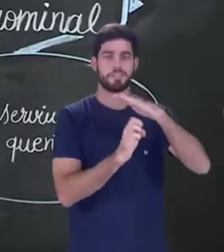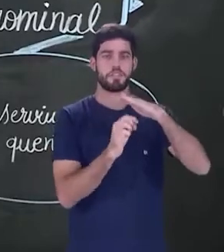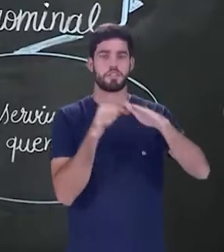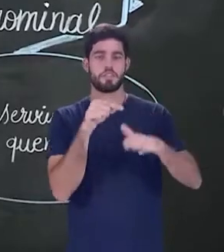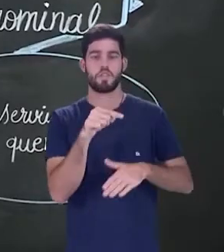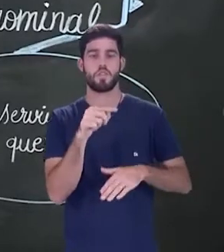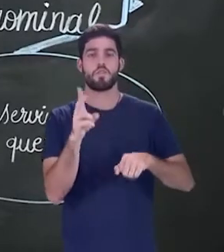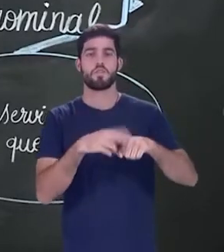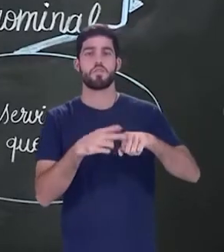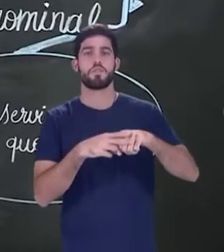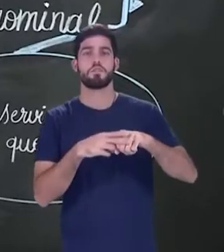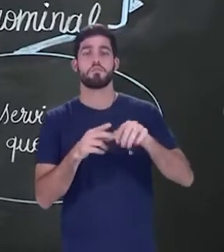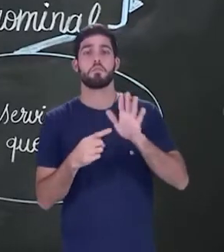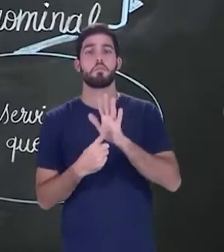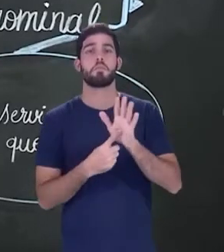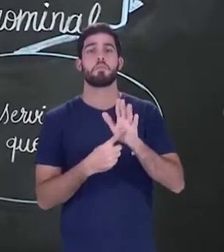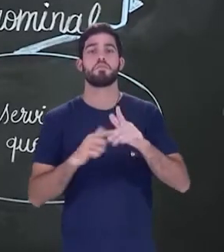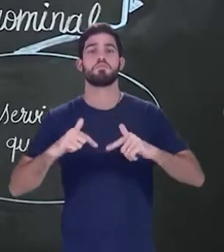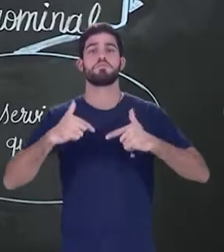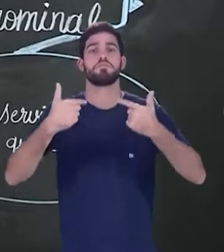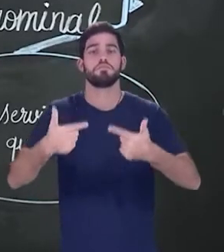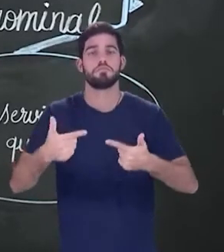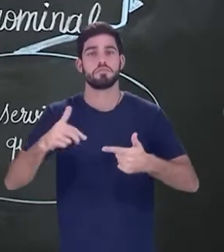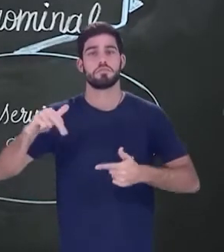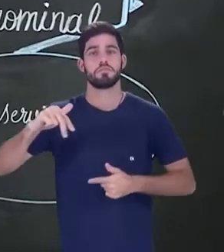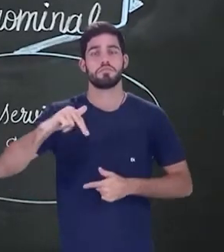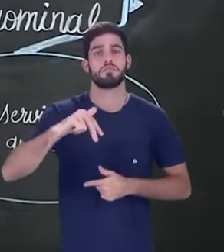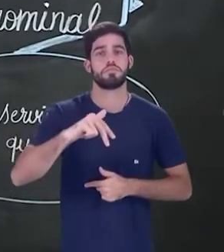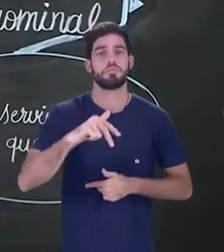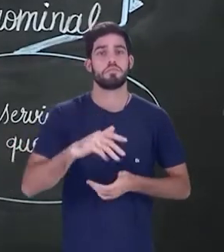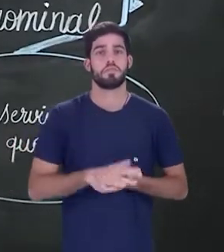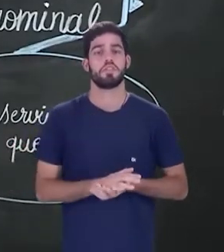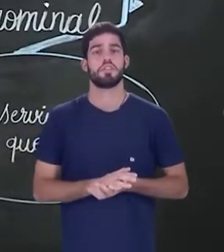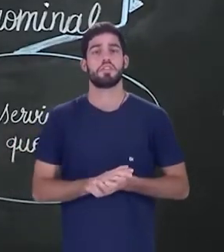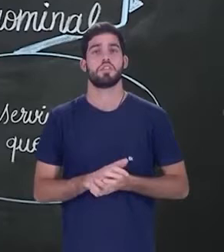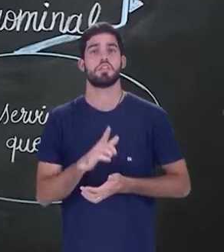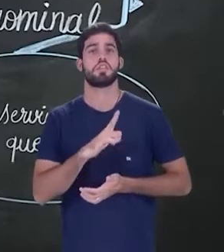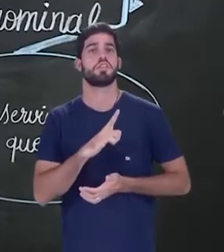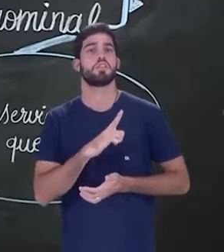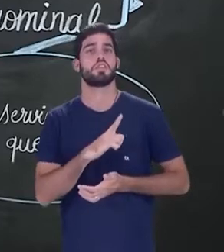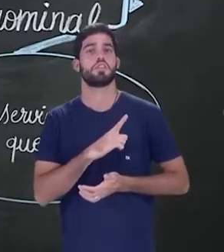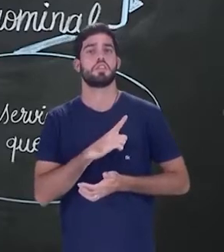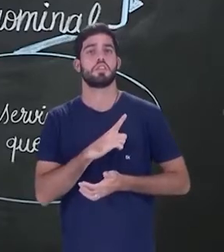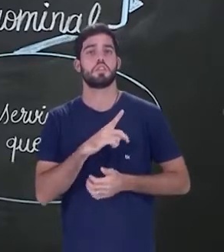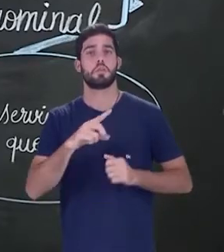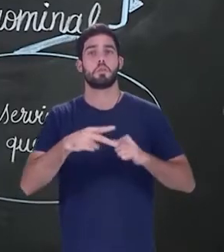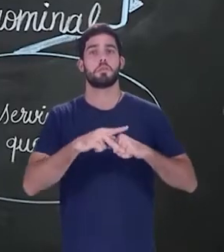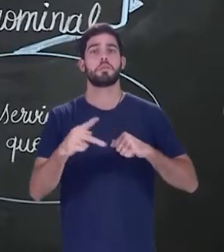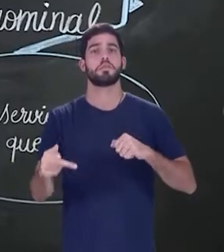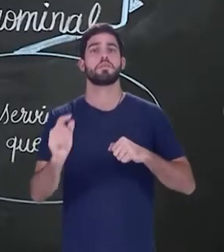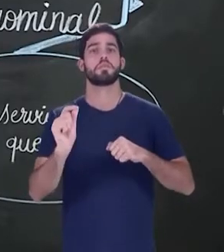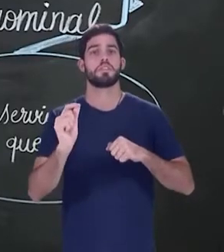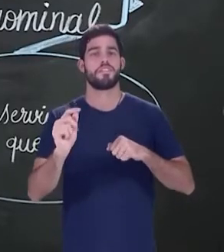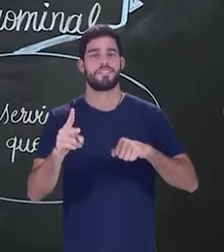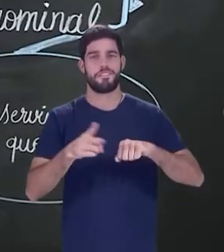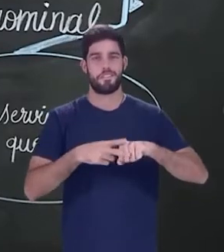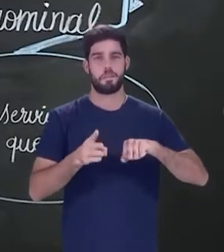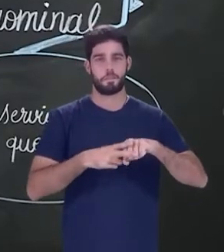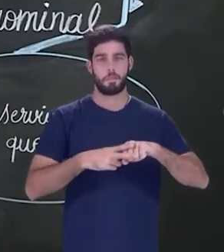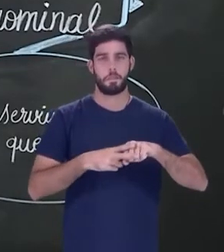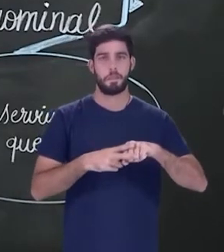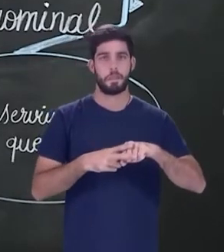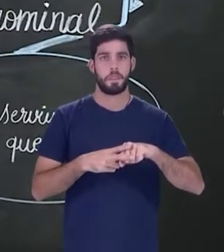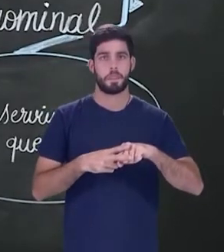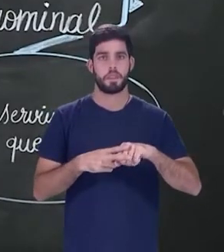verbo que indica uma ação, que é a ação de caminhar. Eu tenho, então, um predicado do tipo verbal. Esse tipo de predicado